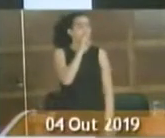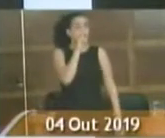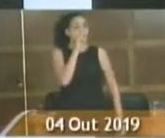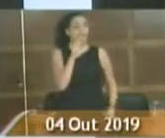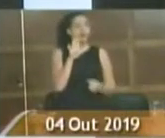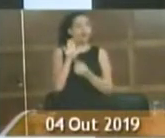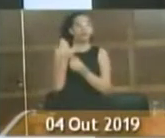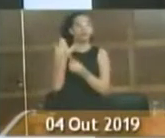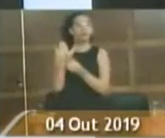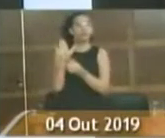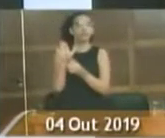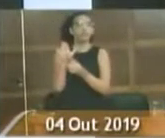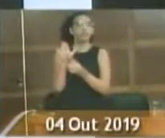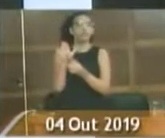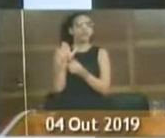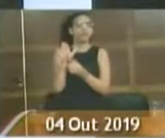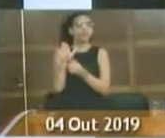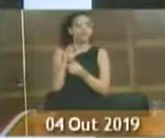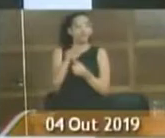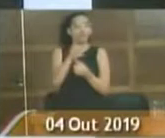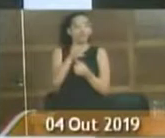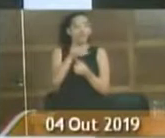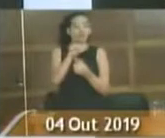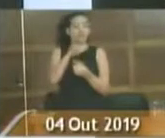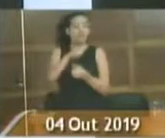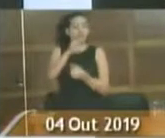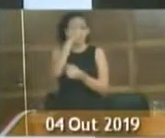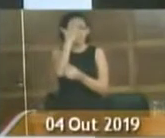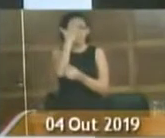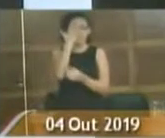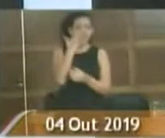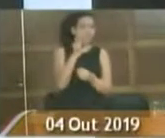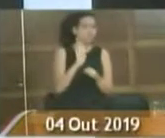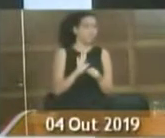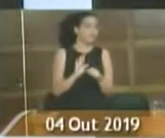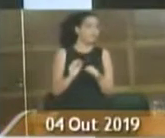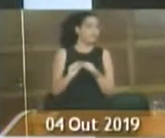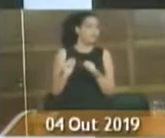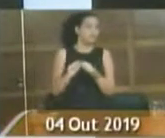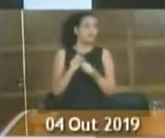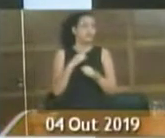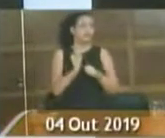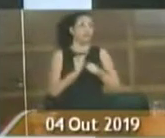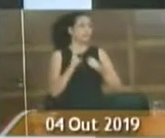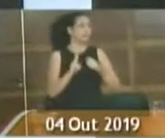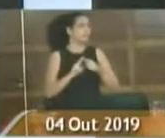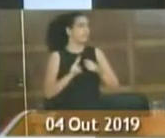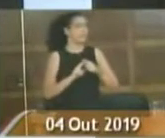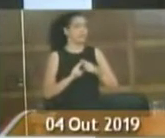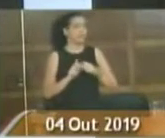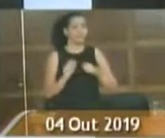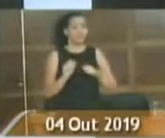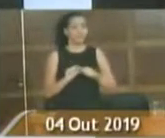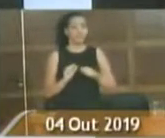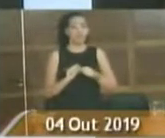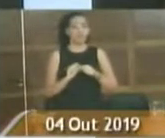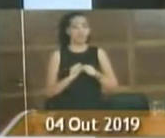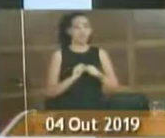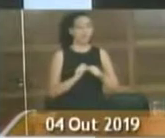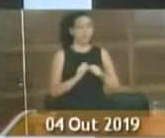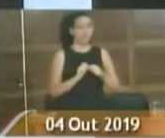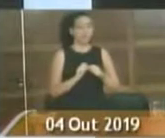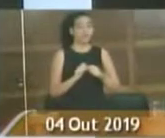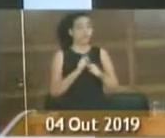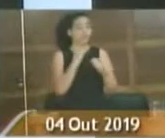de citologia, que é um exame muito fácil de fazer. Tá? Nós, veterinários, fazemos isso no nosso consultório mesmo e a gente dá o resultado